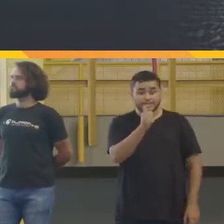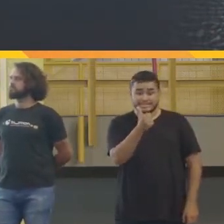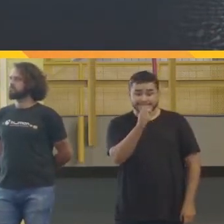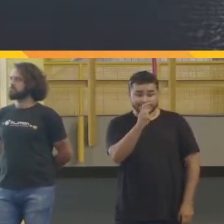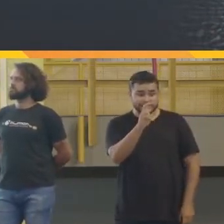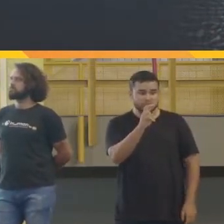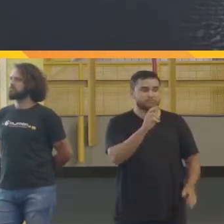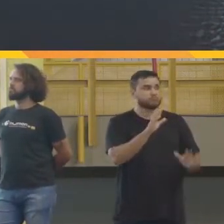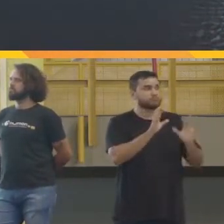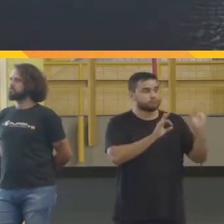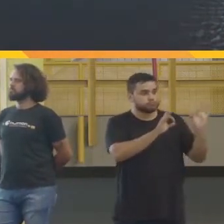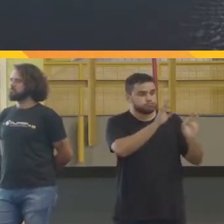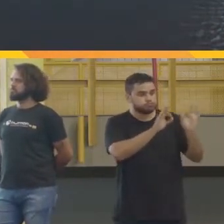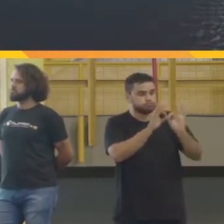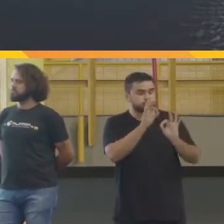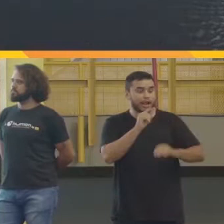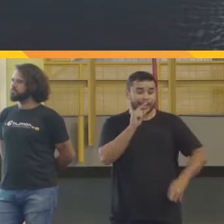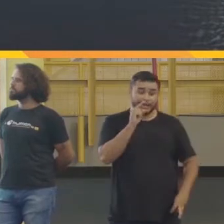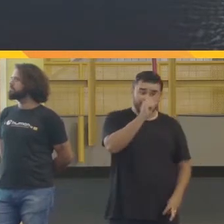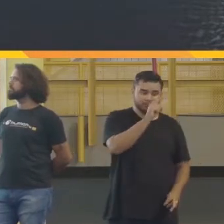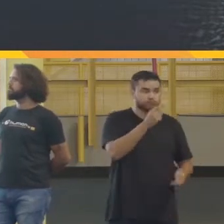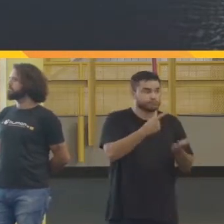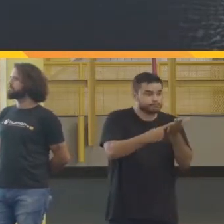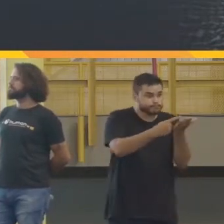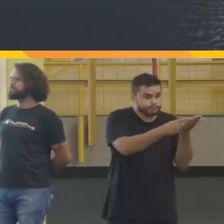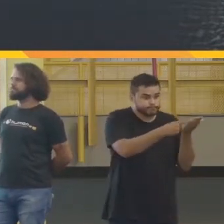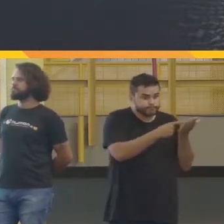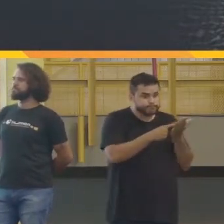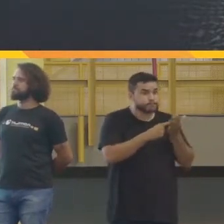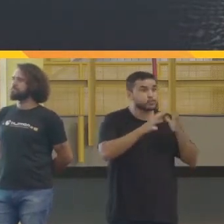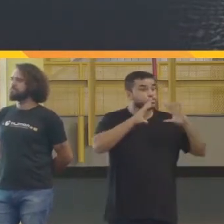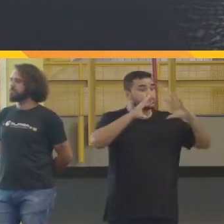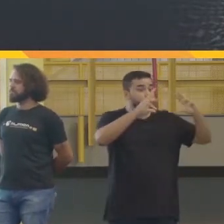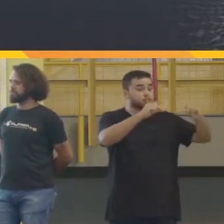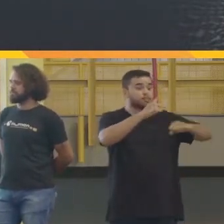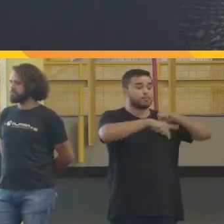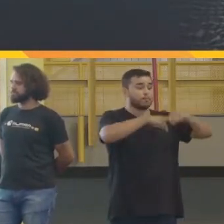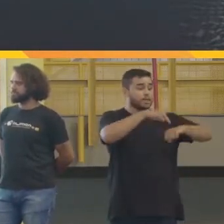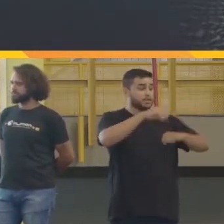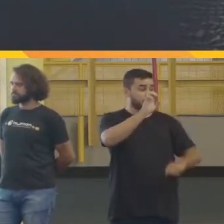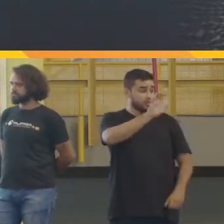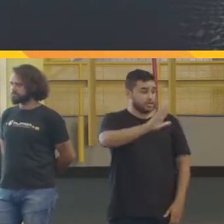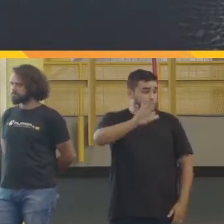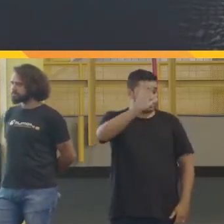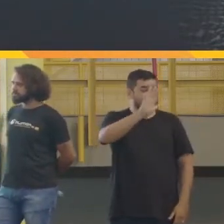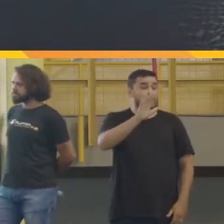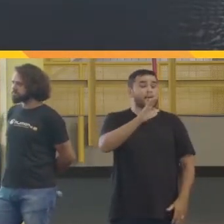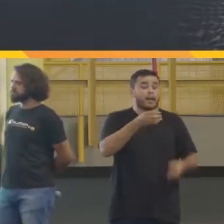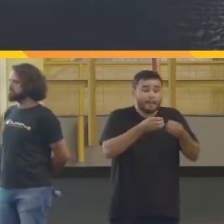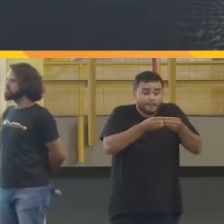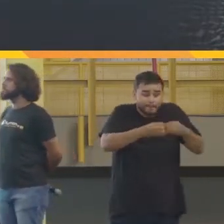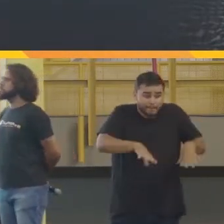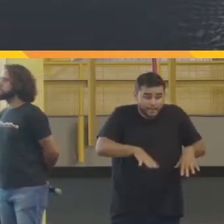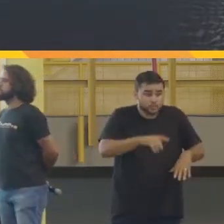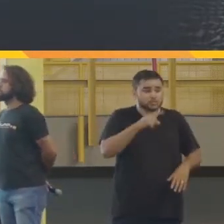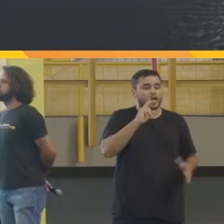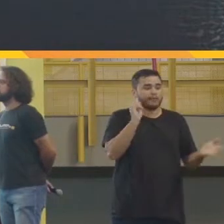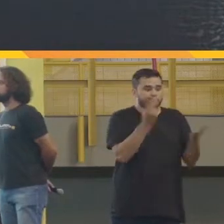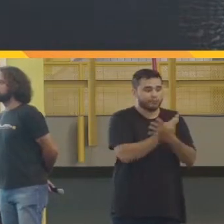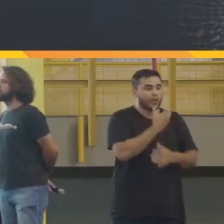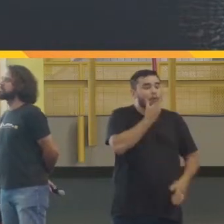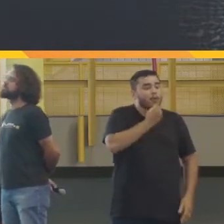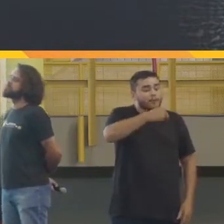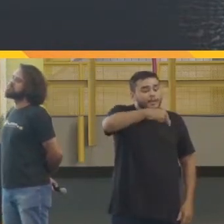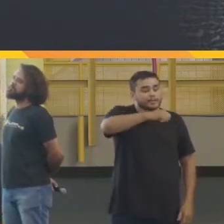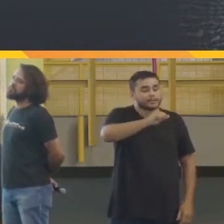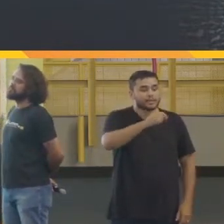chamado Congresso de Viena. E todos os países que foram afetados por Napoleão